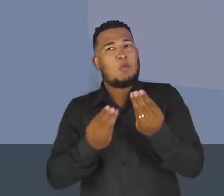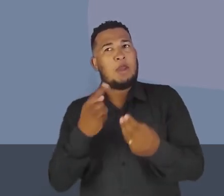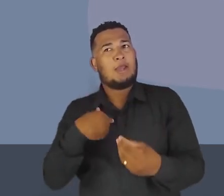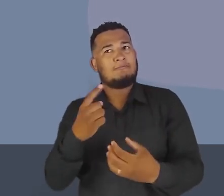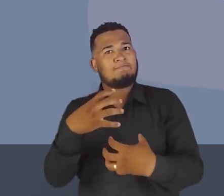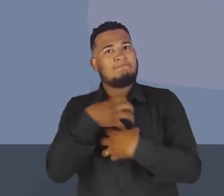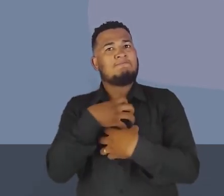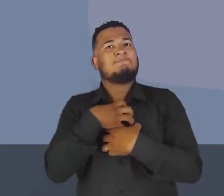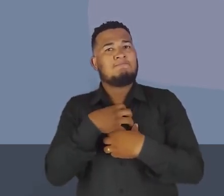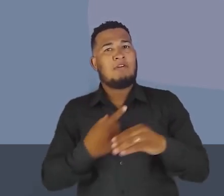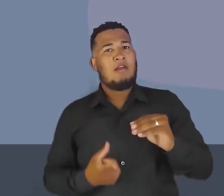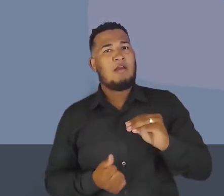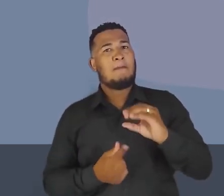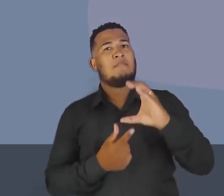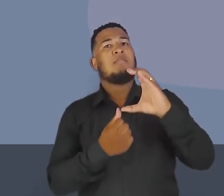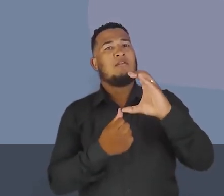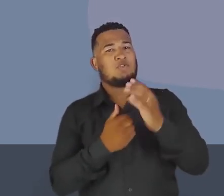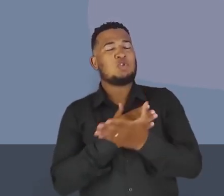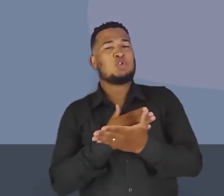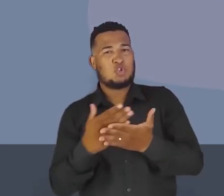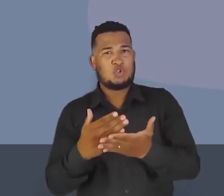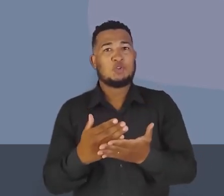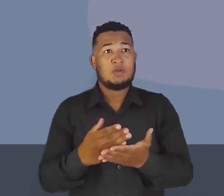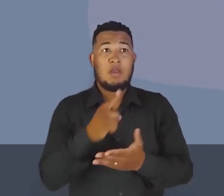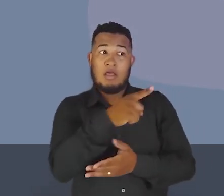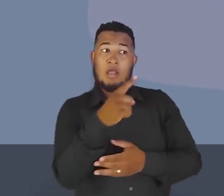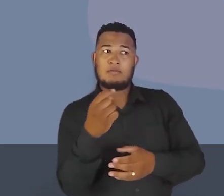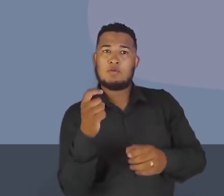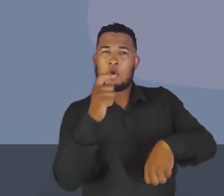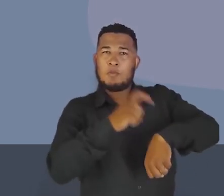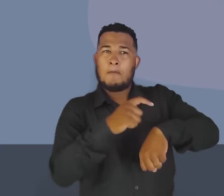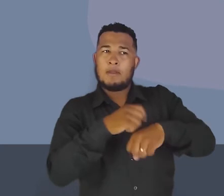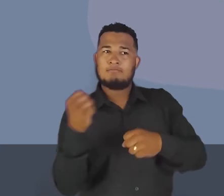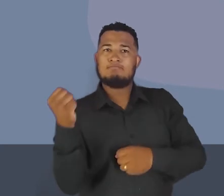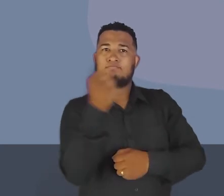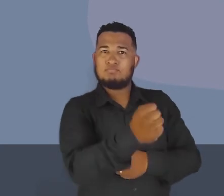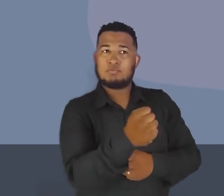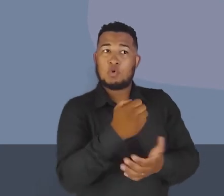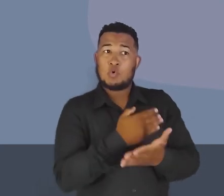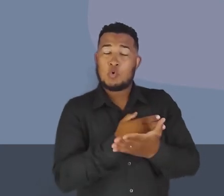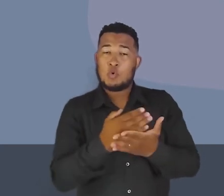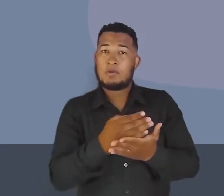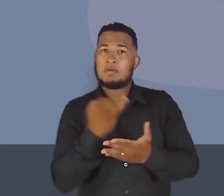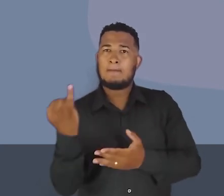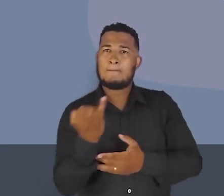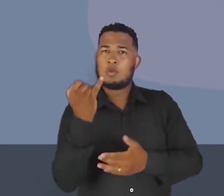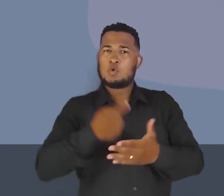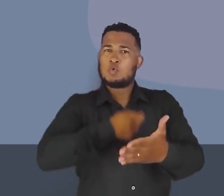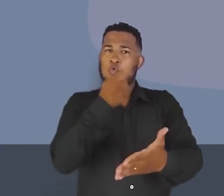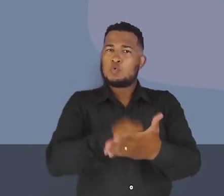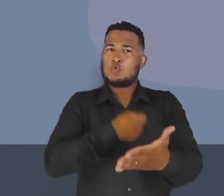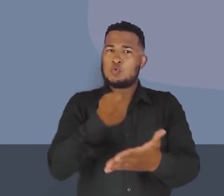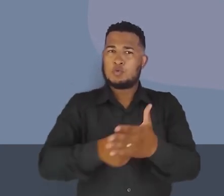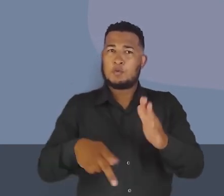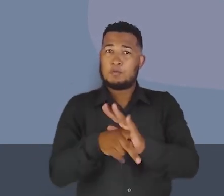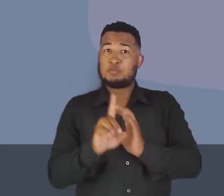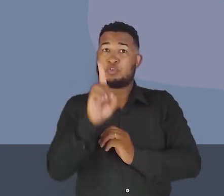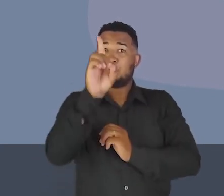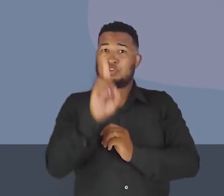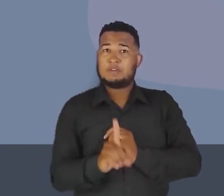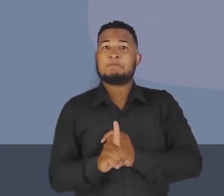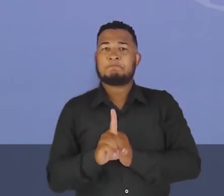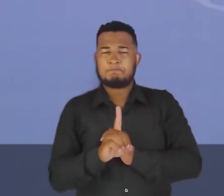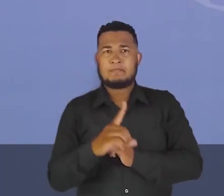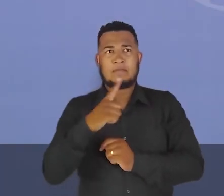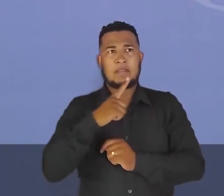moldes capitalistas que foram implantados naquele momento e começa uma importante luta por direitos. Surgem